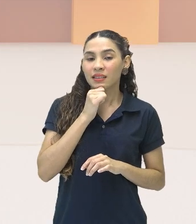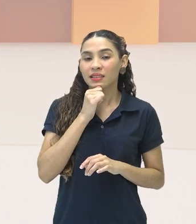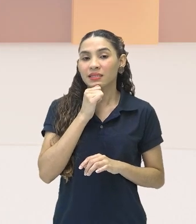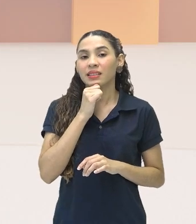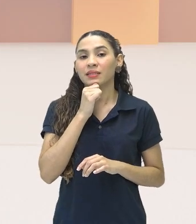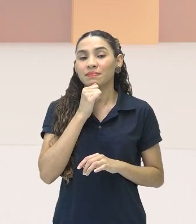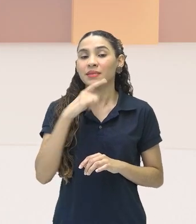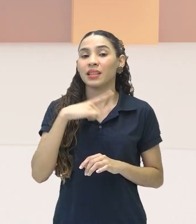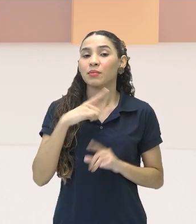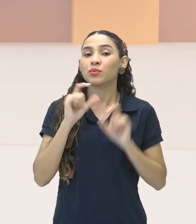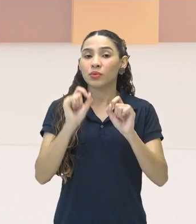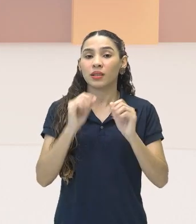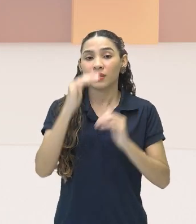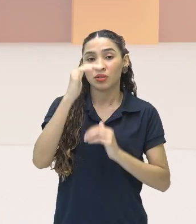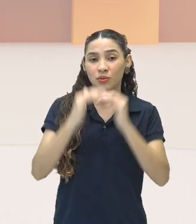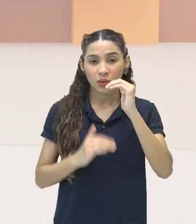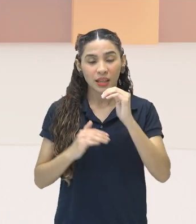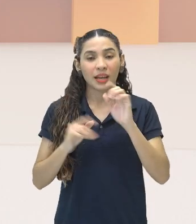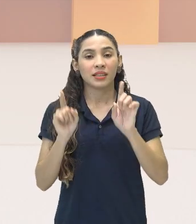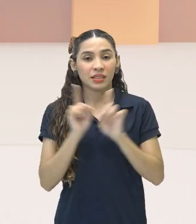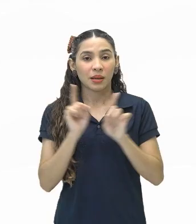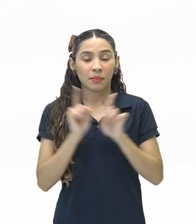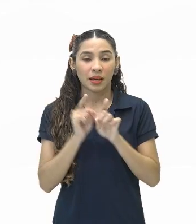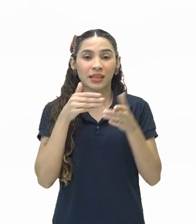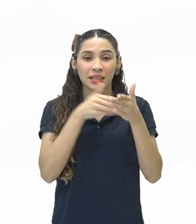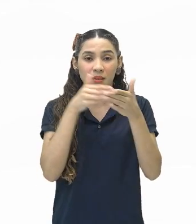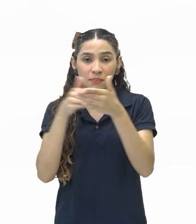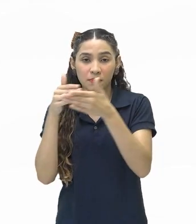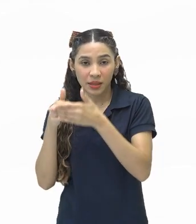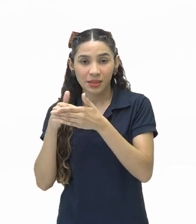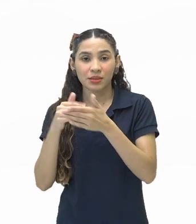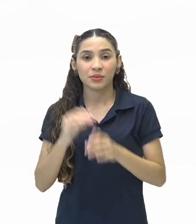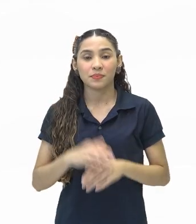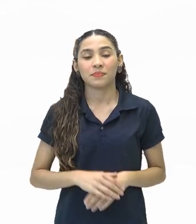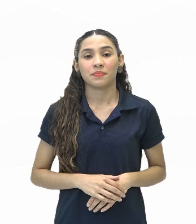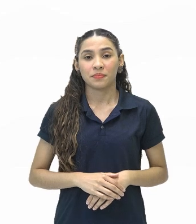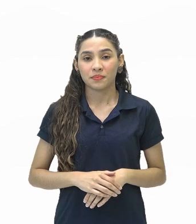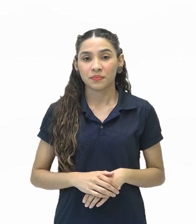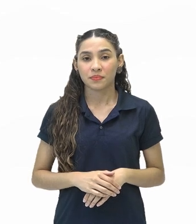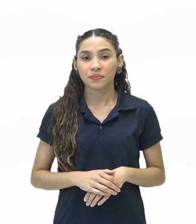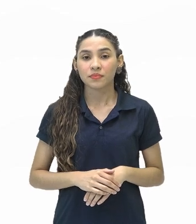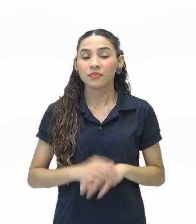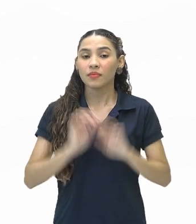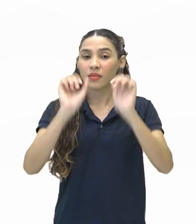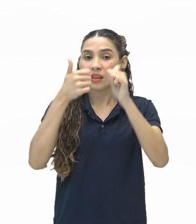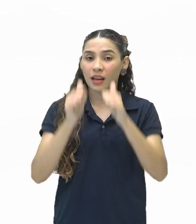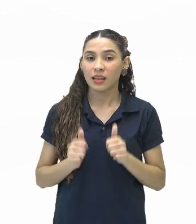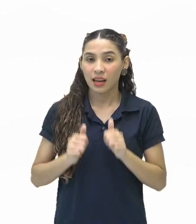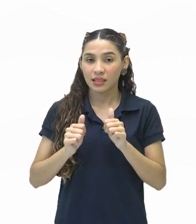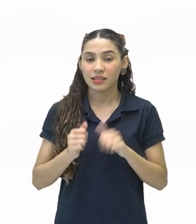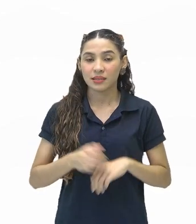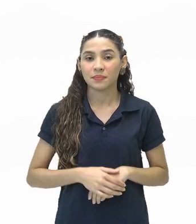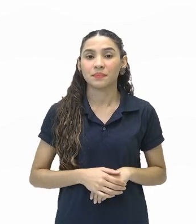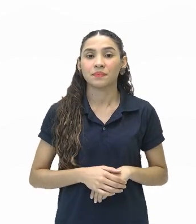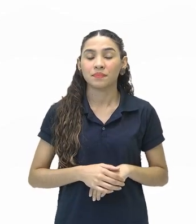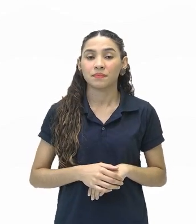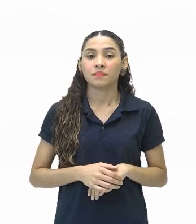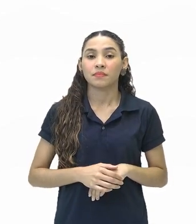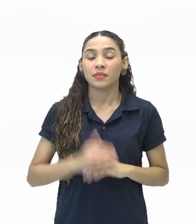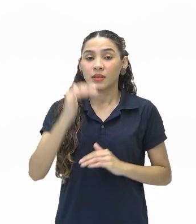desigualdades e desafios. Nós enfrentamos sim, né? A análise